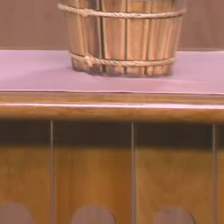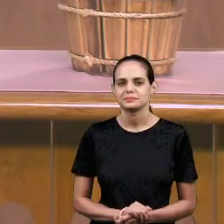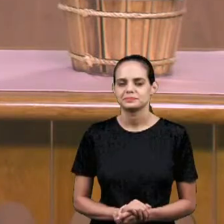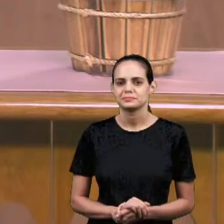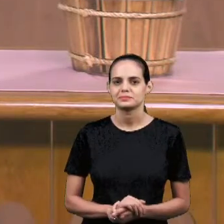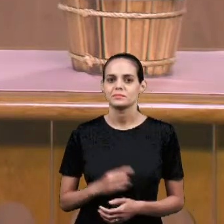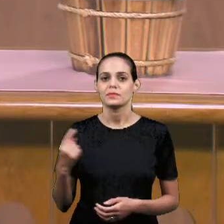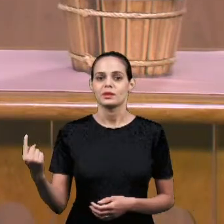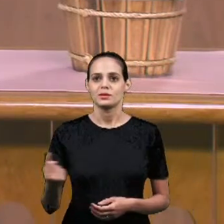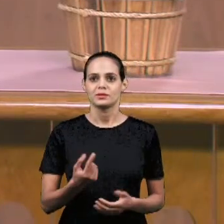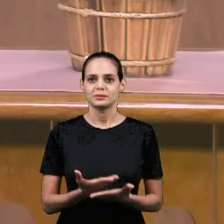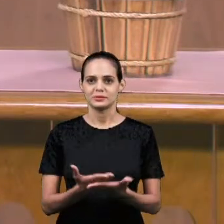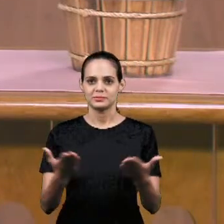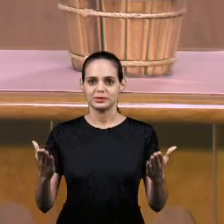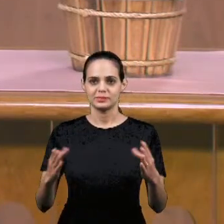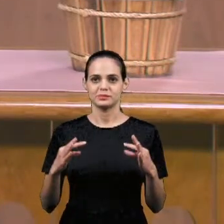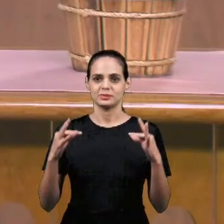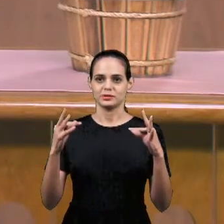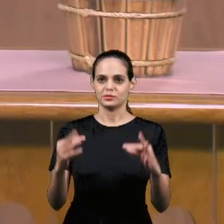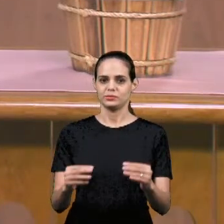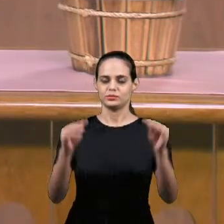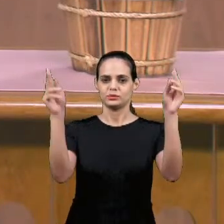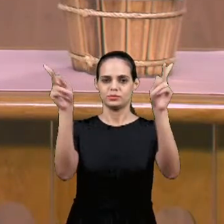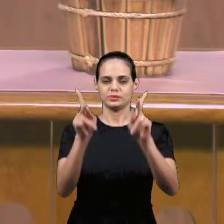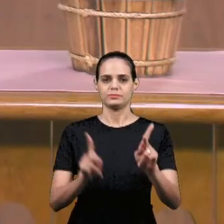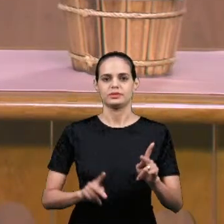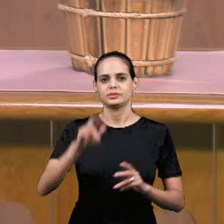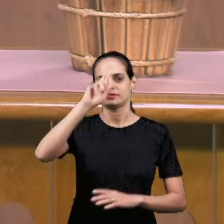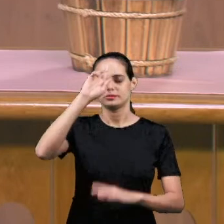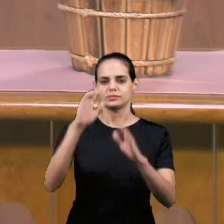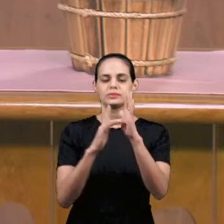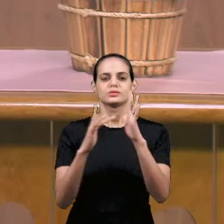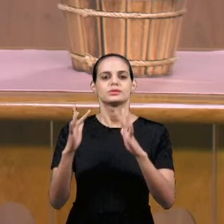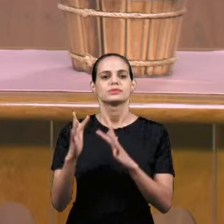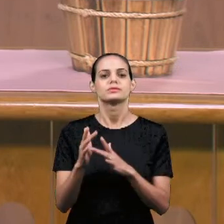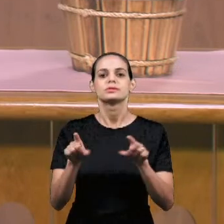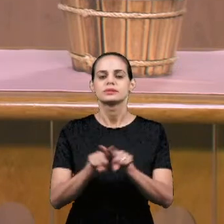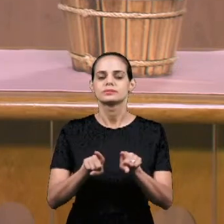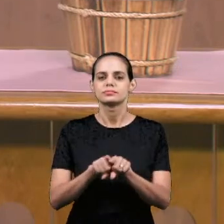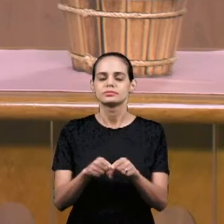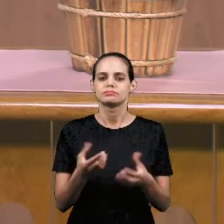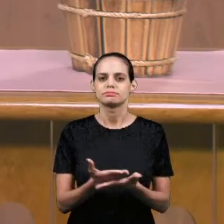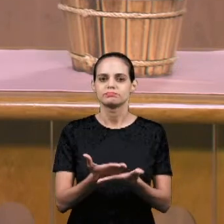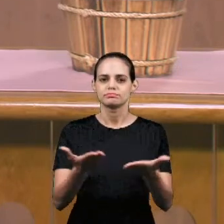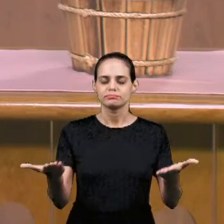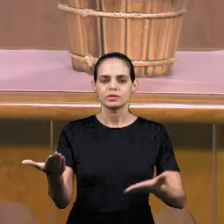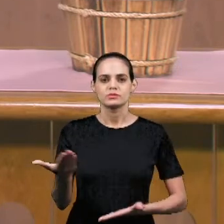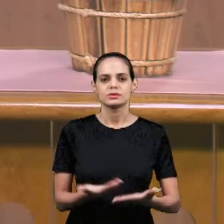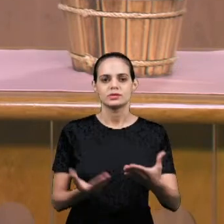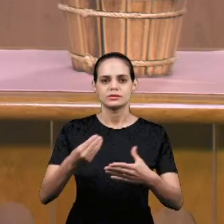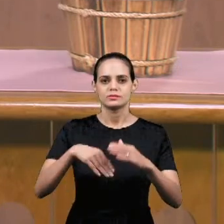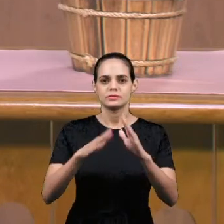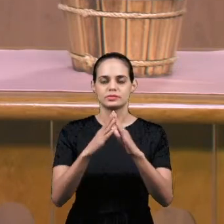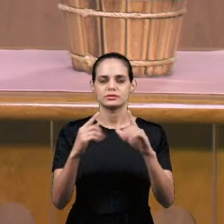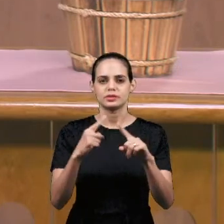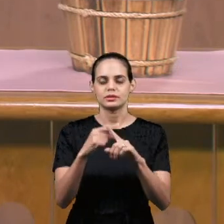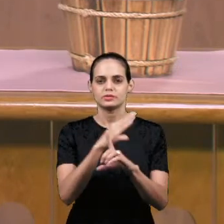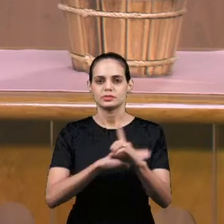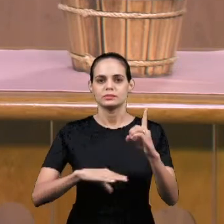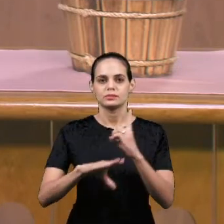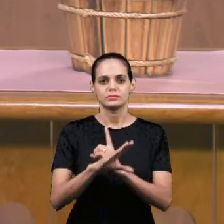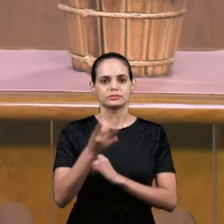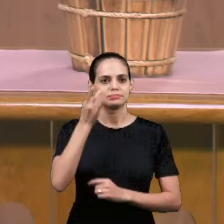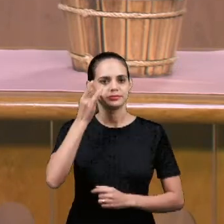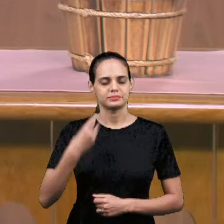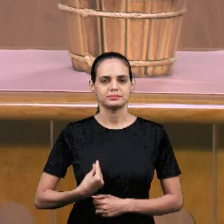Nós saudamos a todos com a paz do Senhor Jesus. Queremos cumprimentar também os nossos irmãos que estão nas igrejas, nos cultos presenciais,